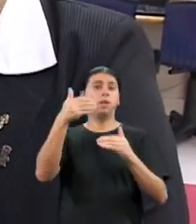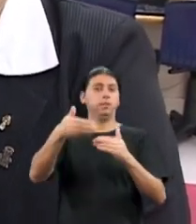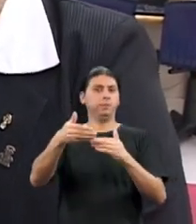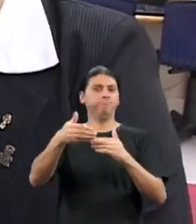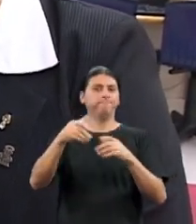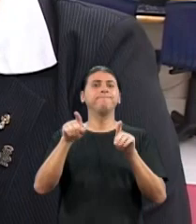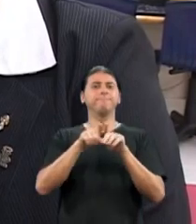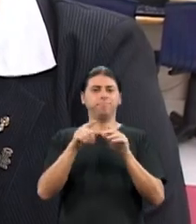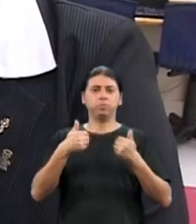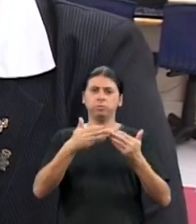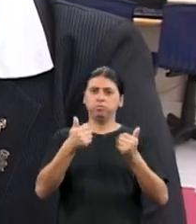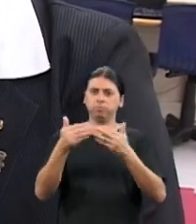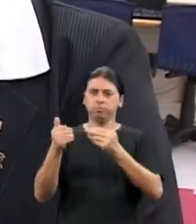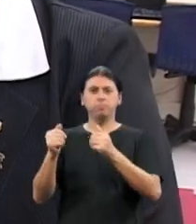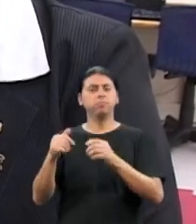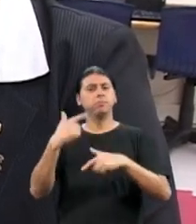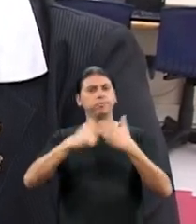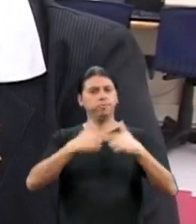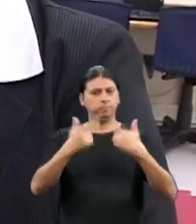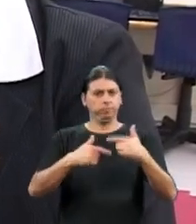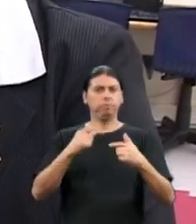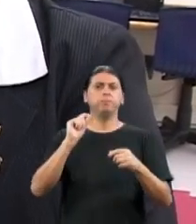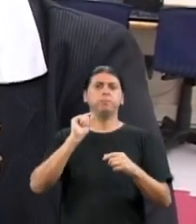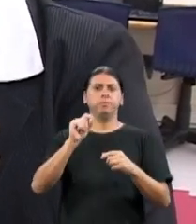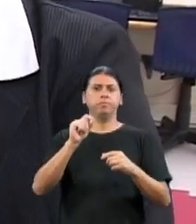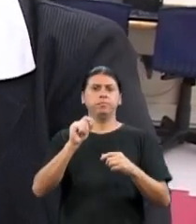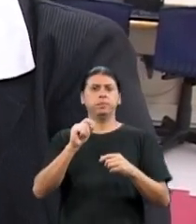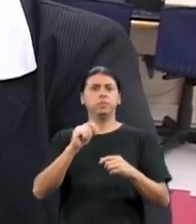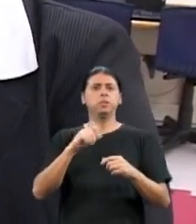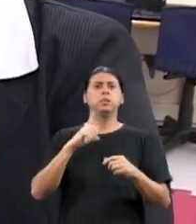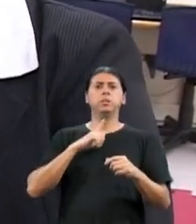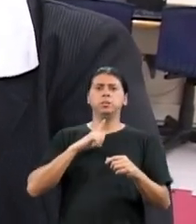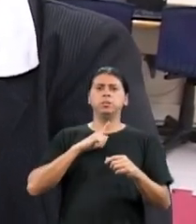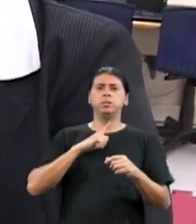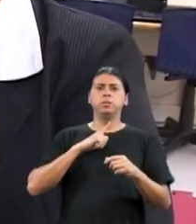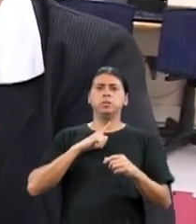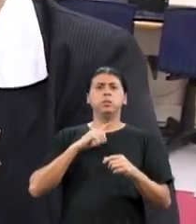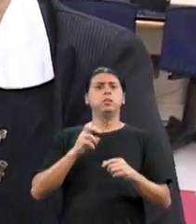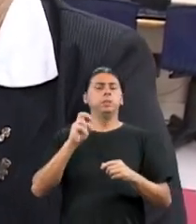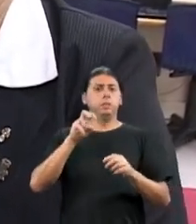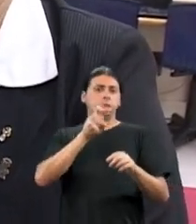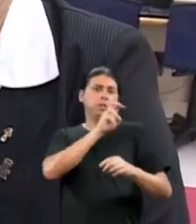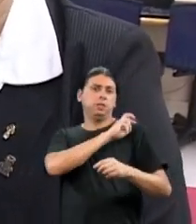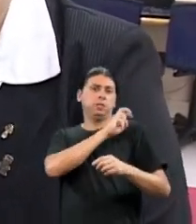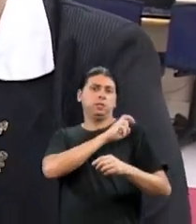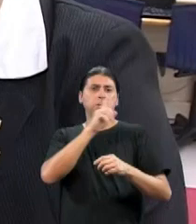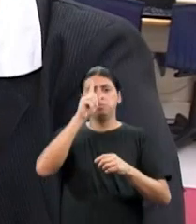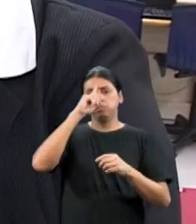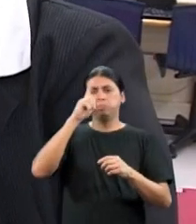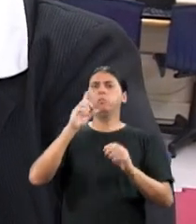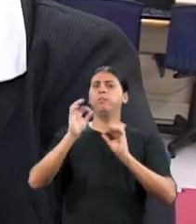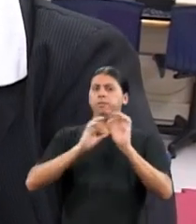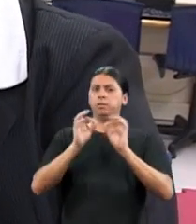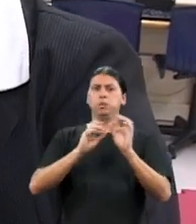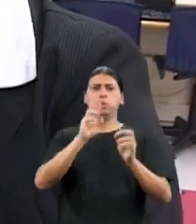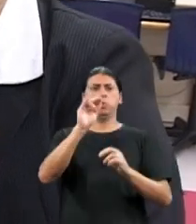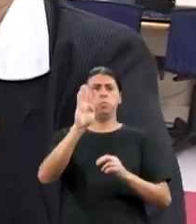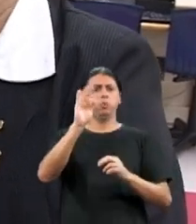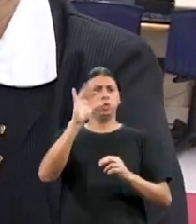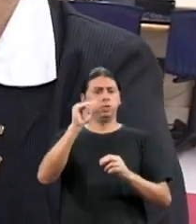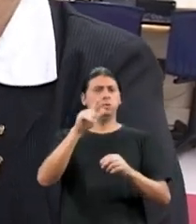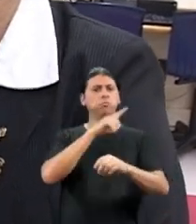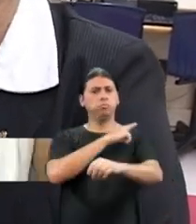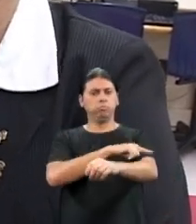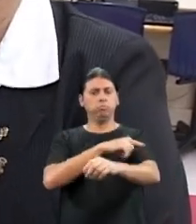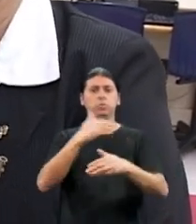Nós oferecemos, enquanto trabalho de quinta em diante, a possibilidade de fazer robótica educacional. E